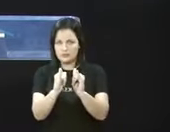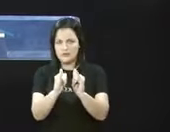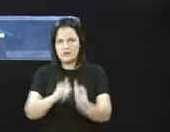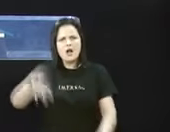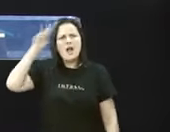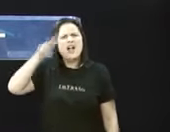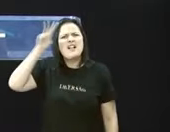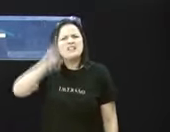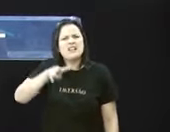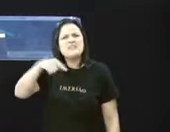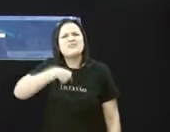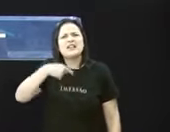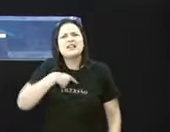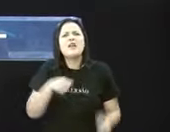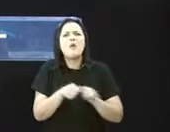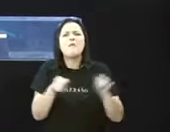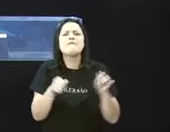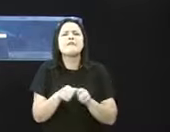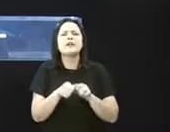Lembre a eles o que eu fiz com Beltesazar.